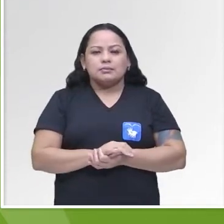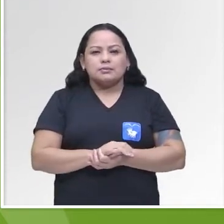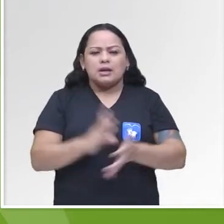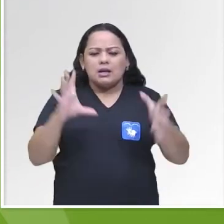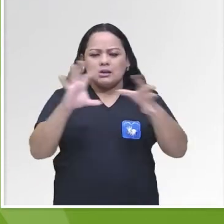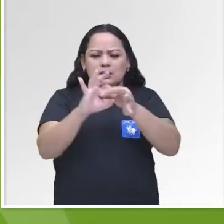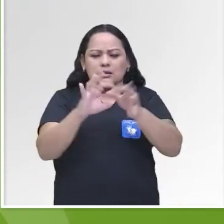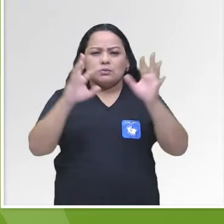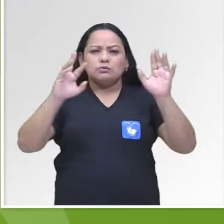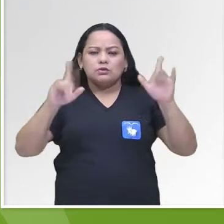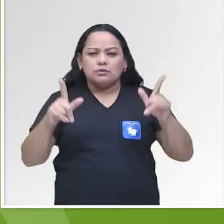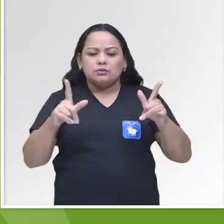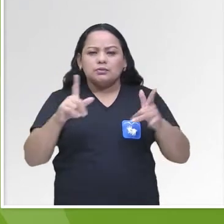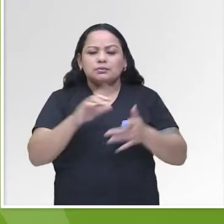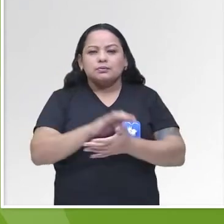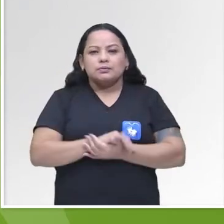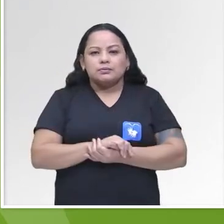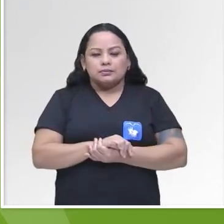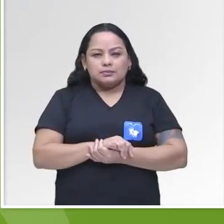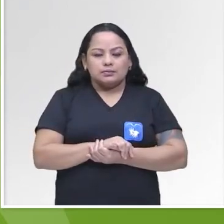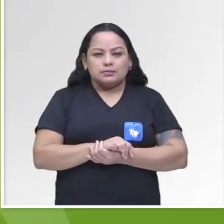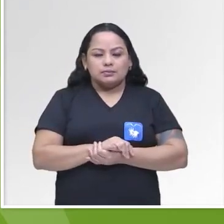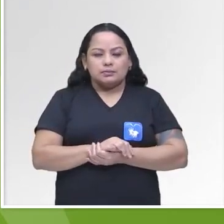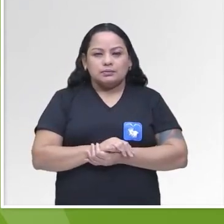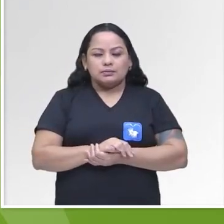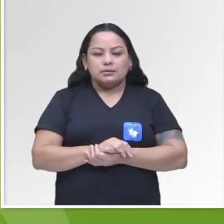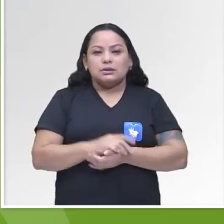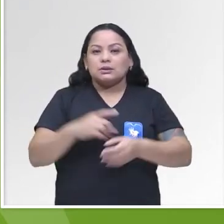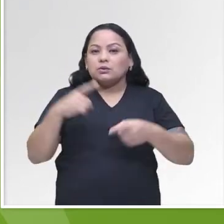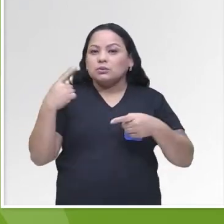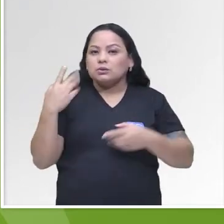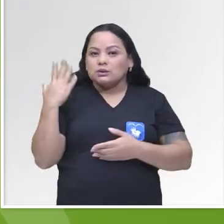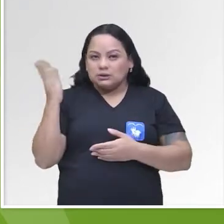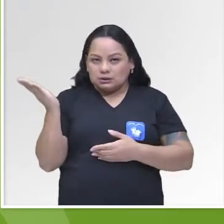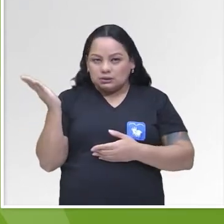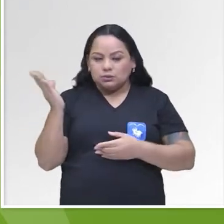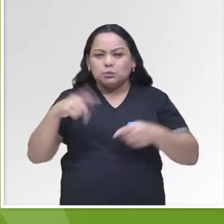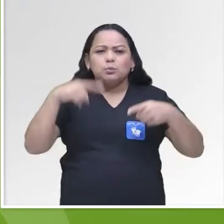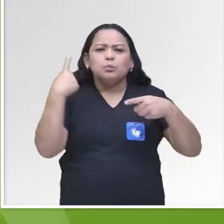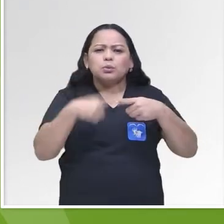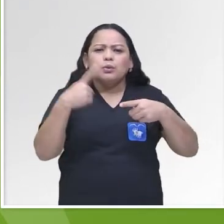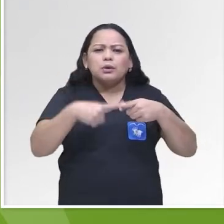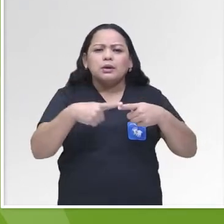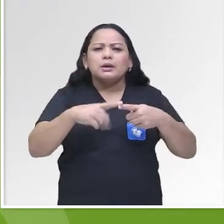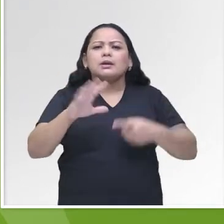diferentes. Tá bom, gente? Então, isso é uma condição para que